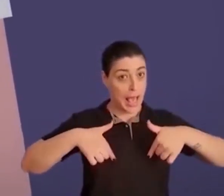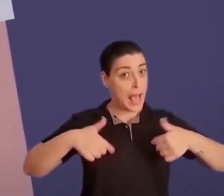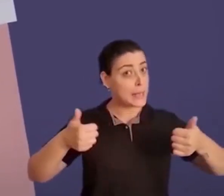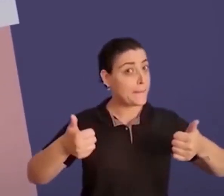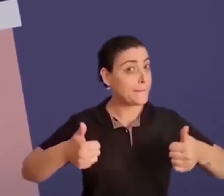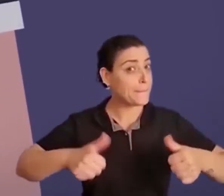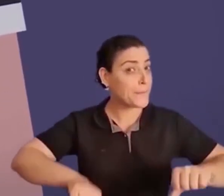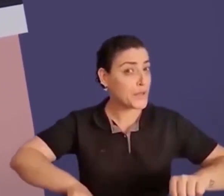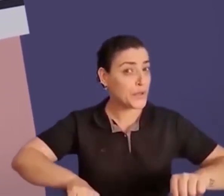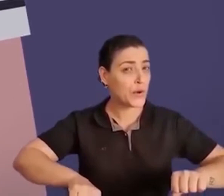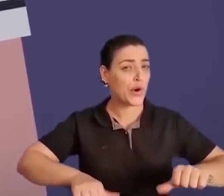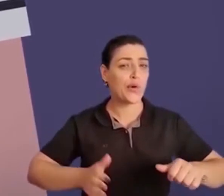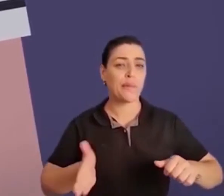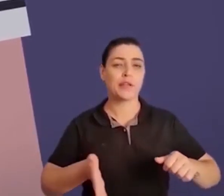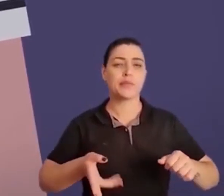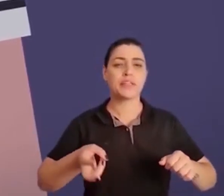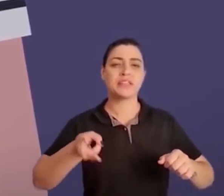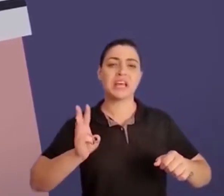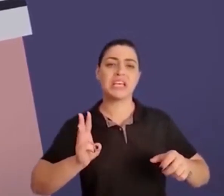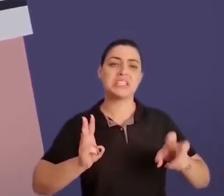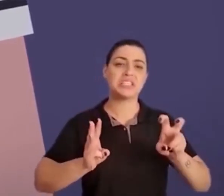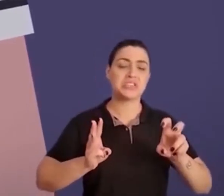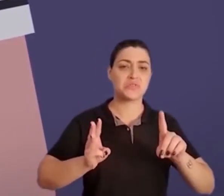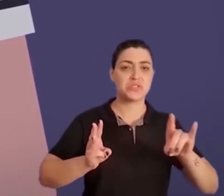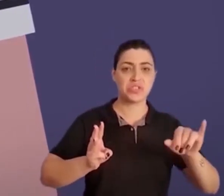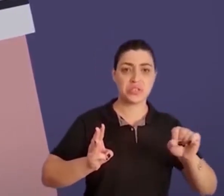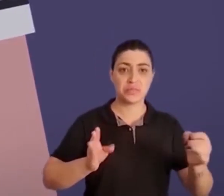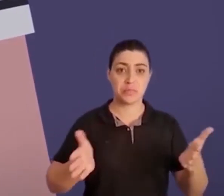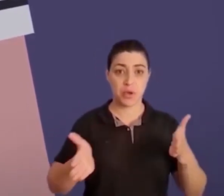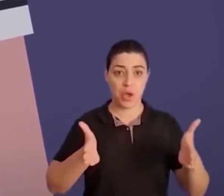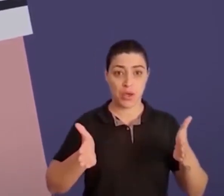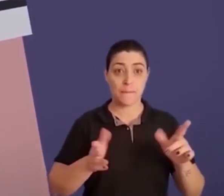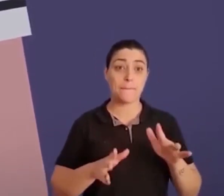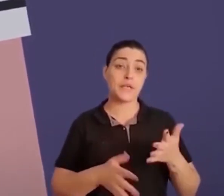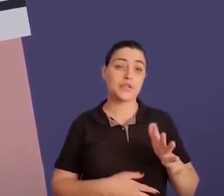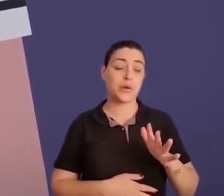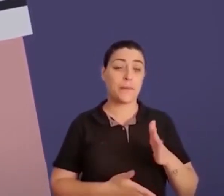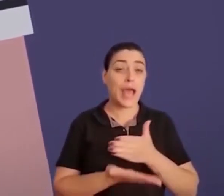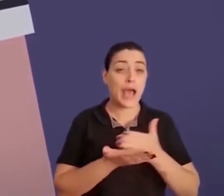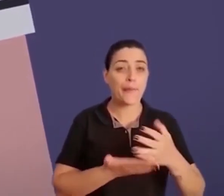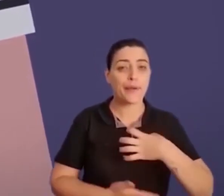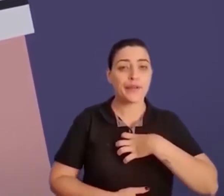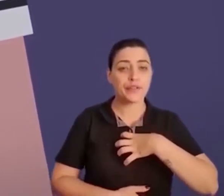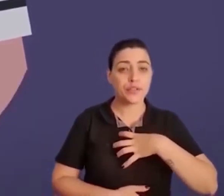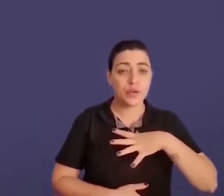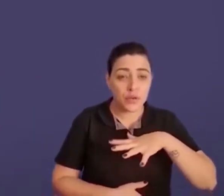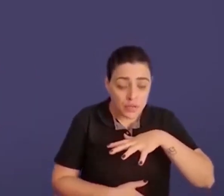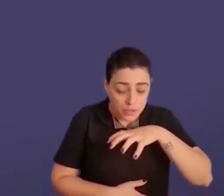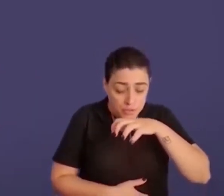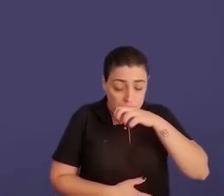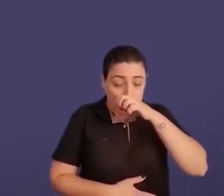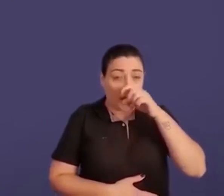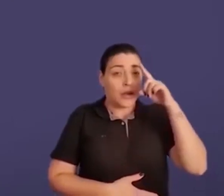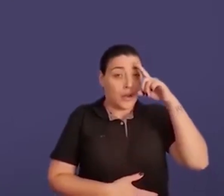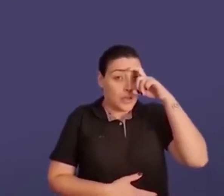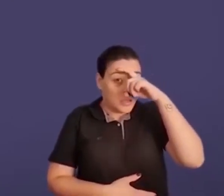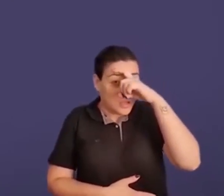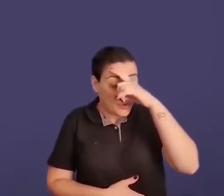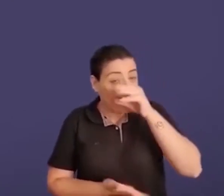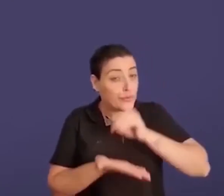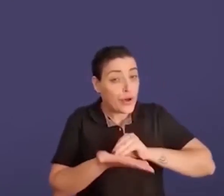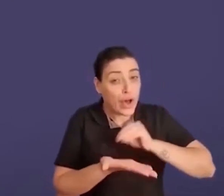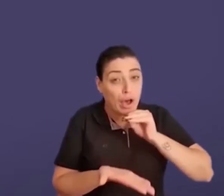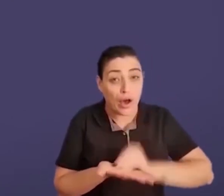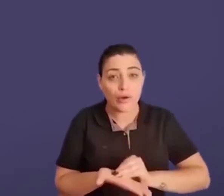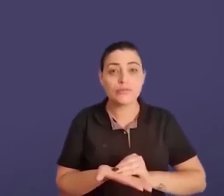mais problemas. Isso acontece normalmente depois de 3 a 5 dias, quando pode surgir o sintoma da falta de ar. Esse é um